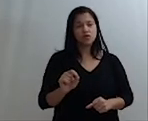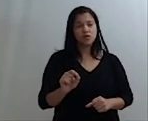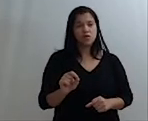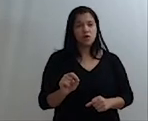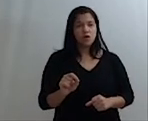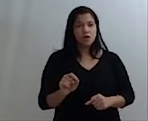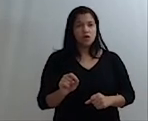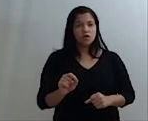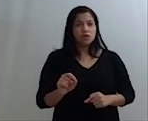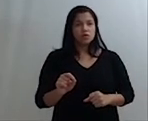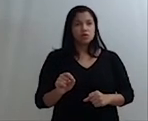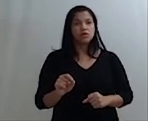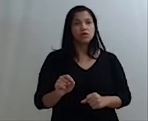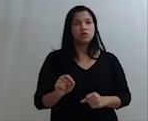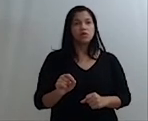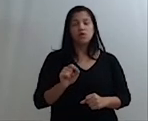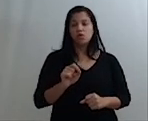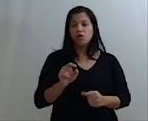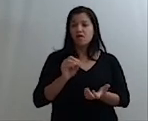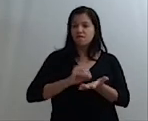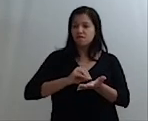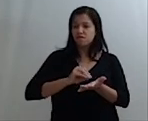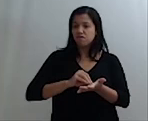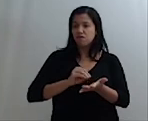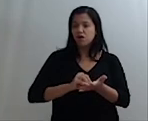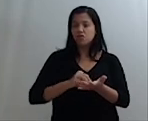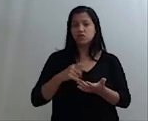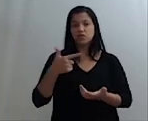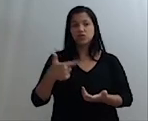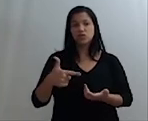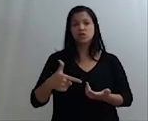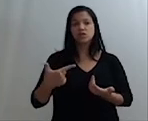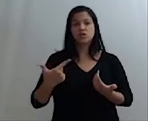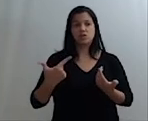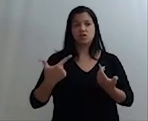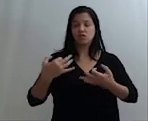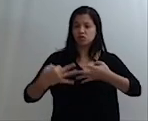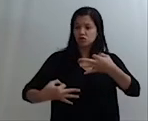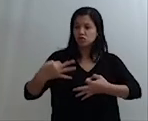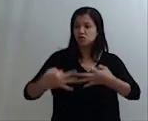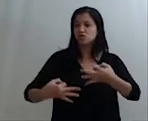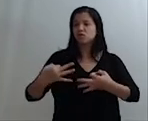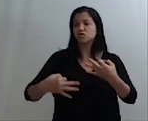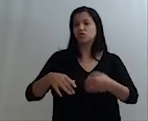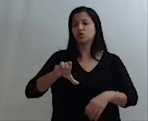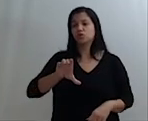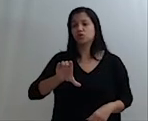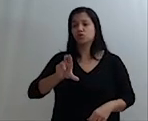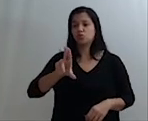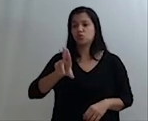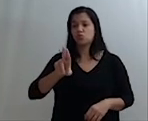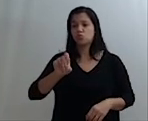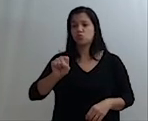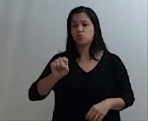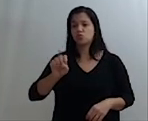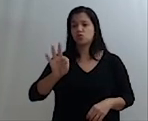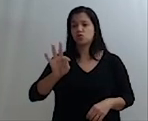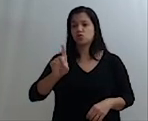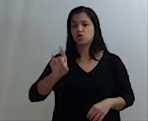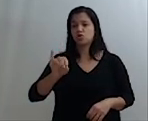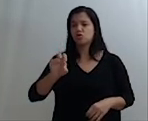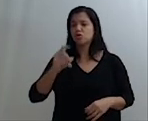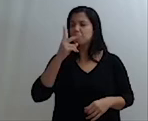modificado a não realização da audiência de Custódia já é por si só uma situação excepcional e de ilegalidade